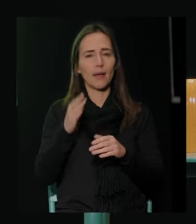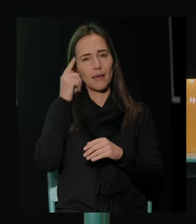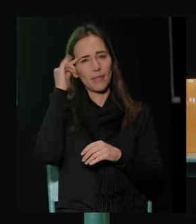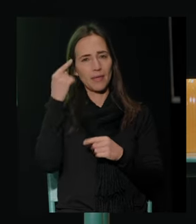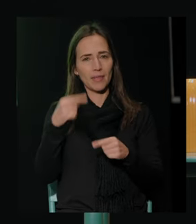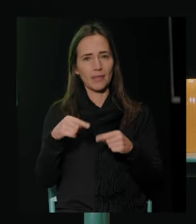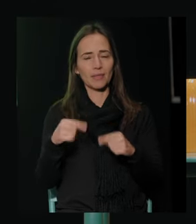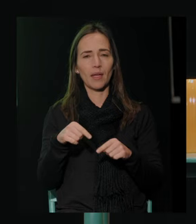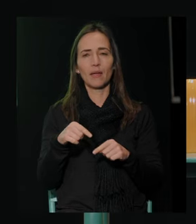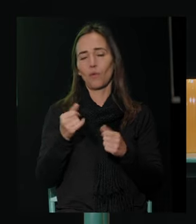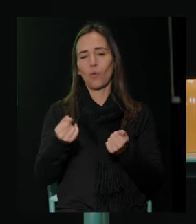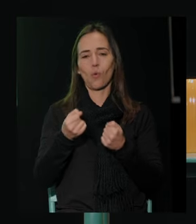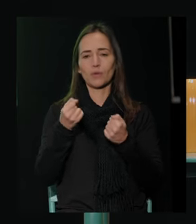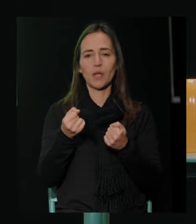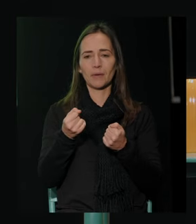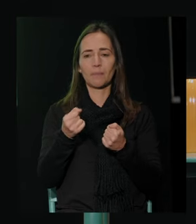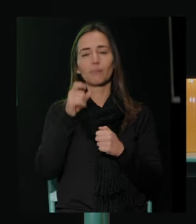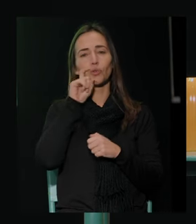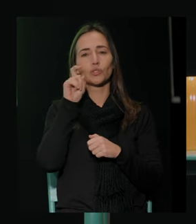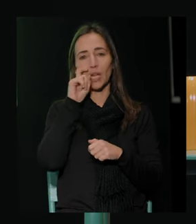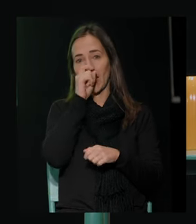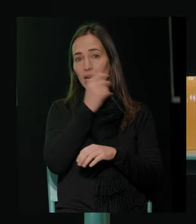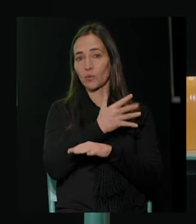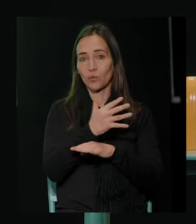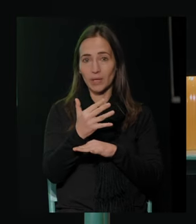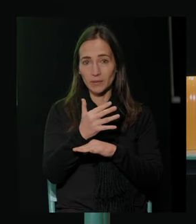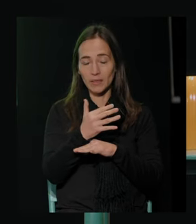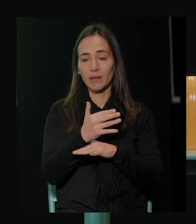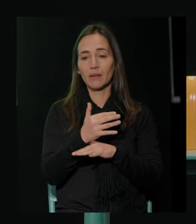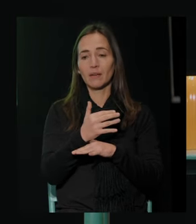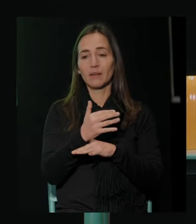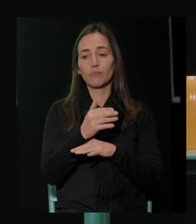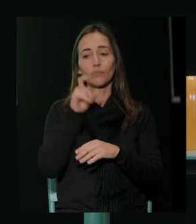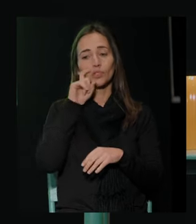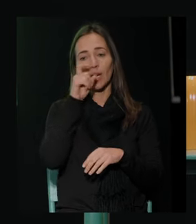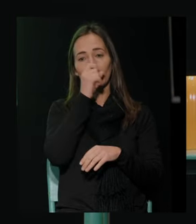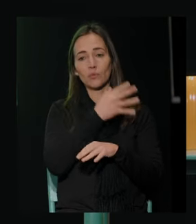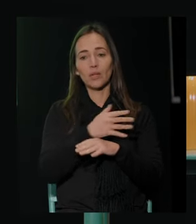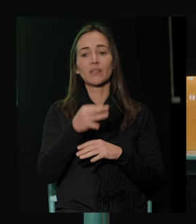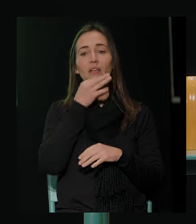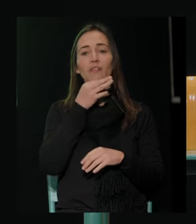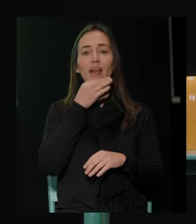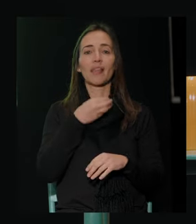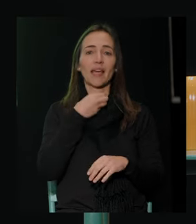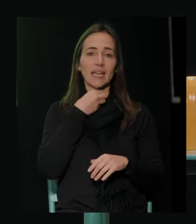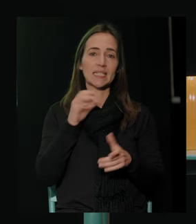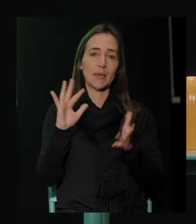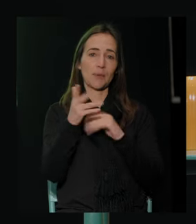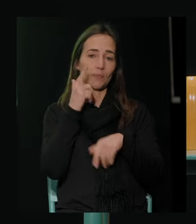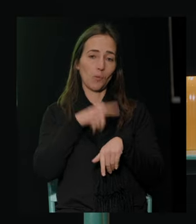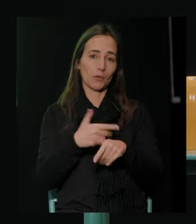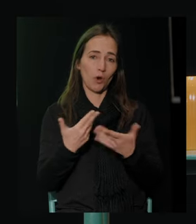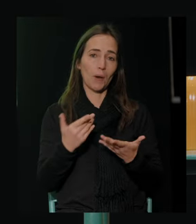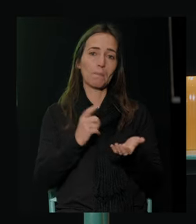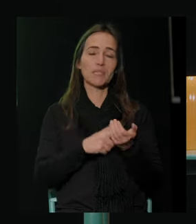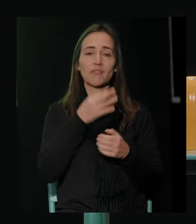que não se consegue proteger a natureza e não se consegue falar sobre a crise ecológica que enfrentamos neste momento sem